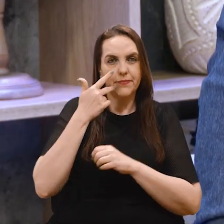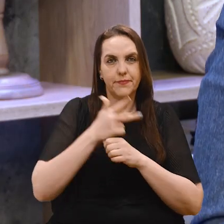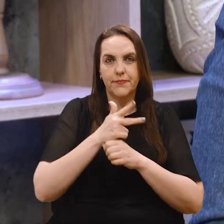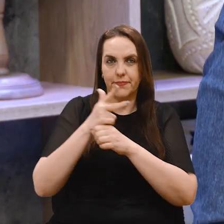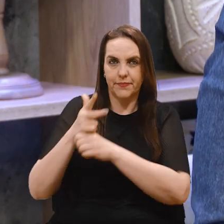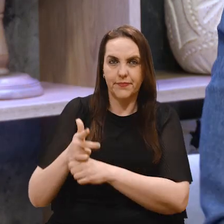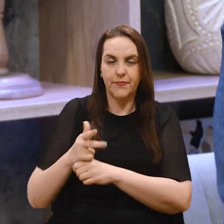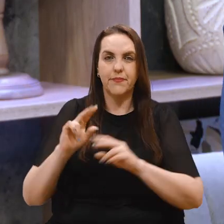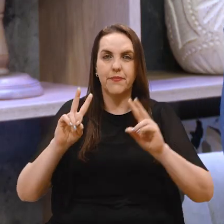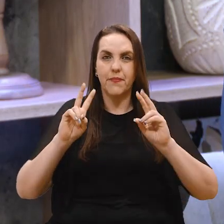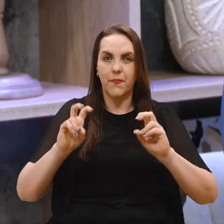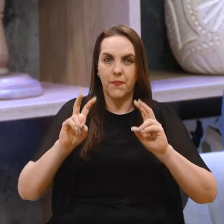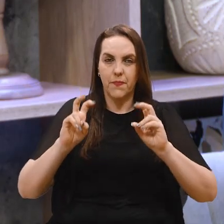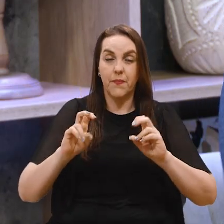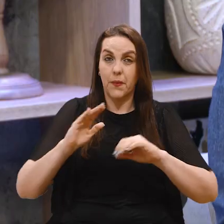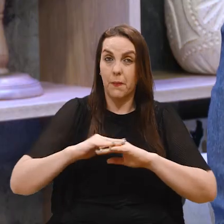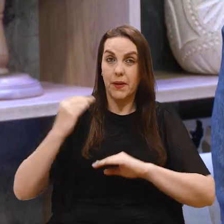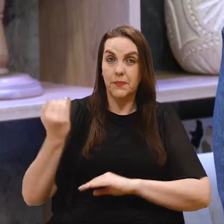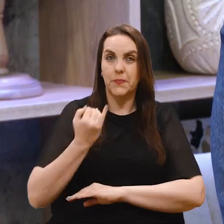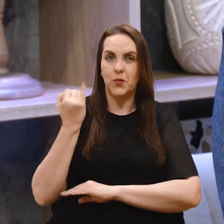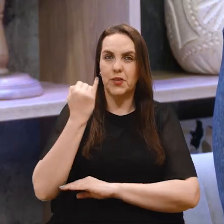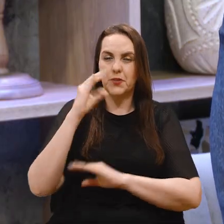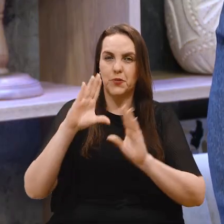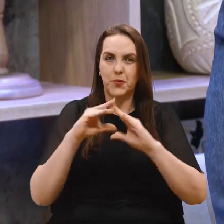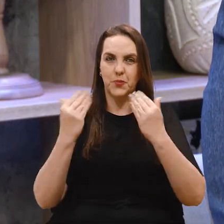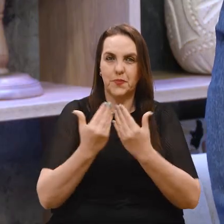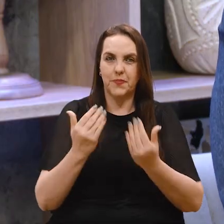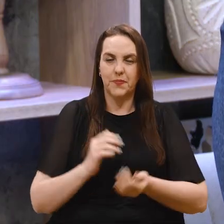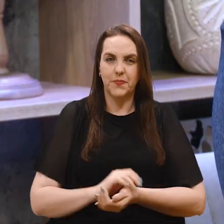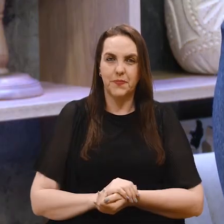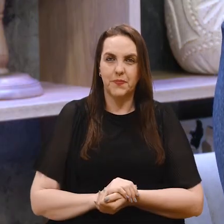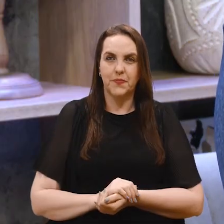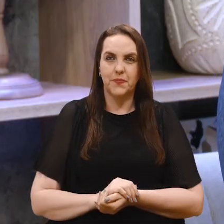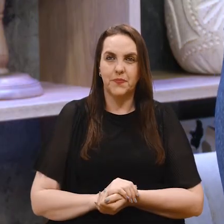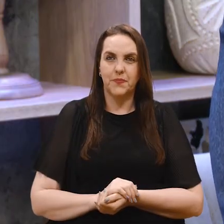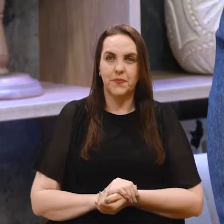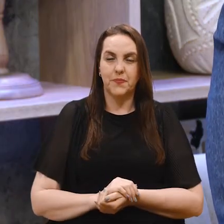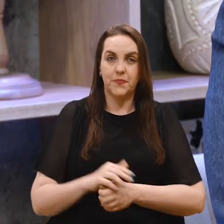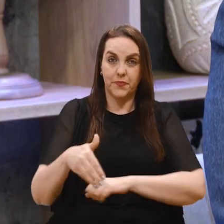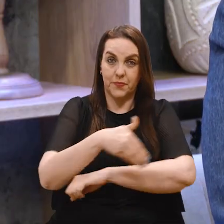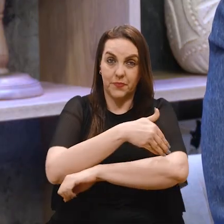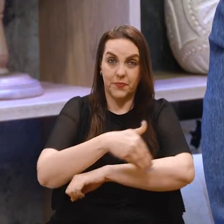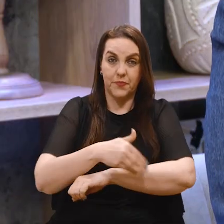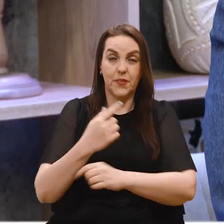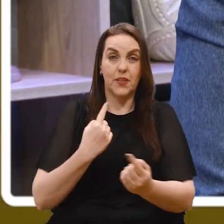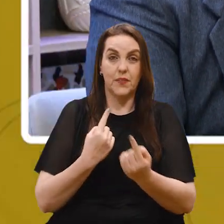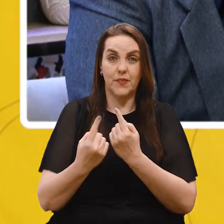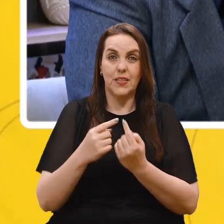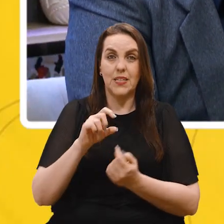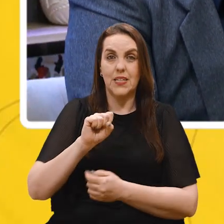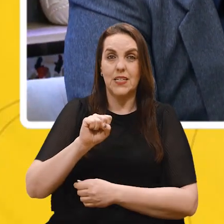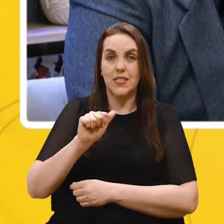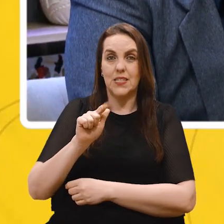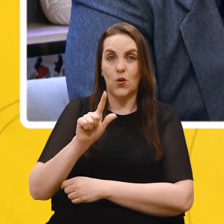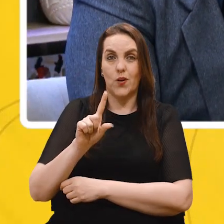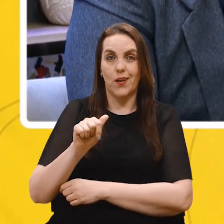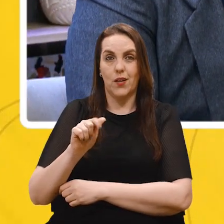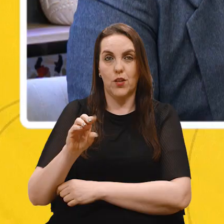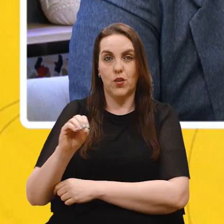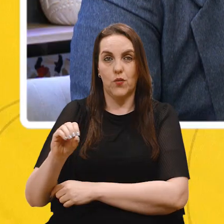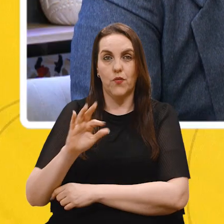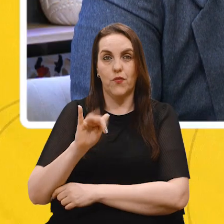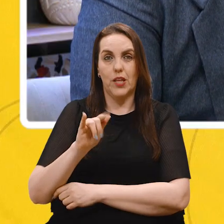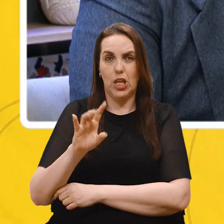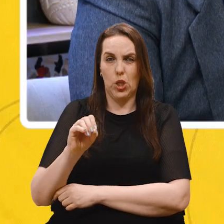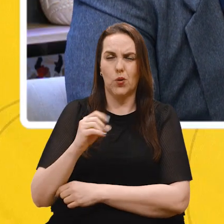um dos assuntos mais relevantes ali para a comunidade, né? A Avenida Salgado Filho, né? Quer dizer, uma zona de